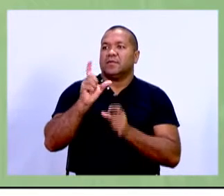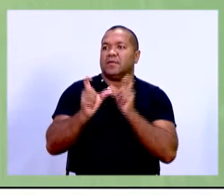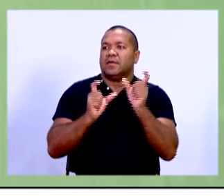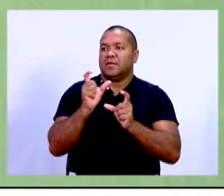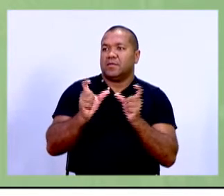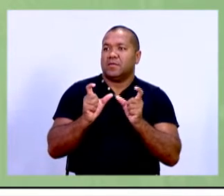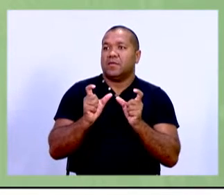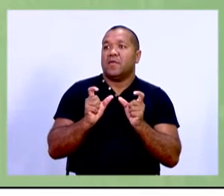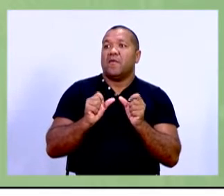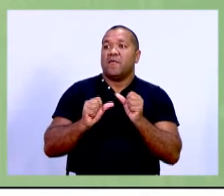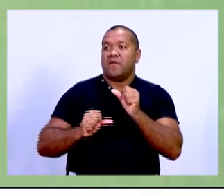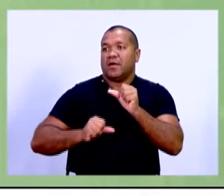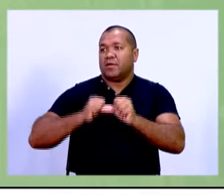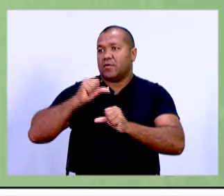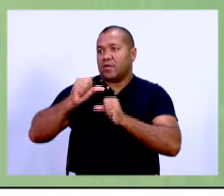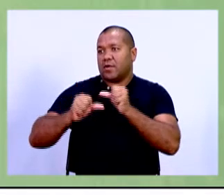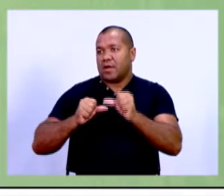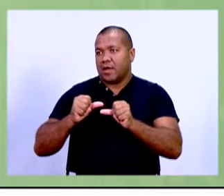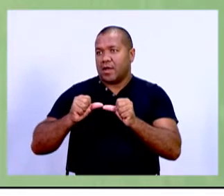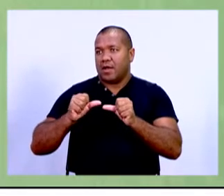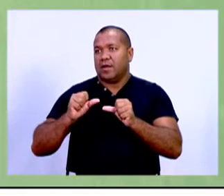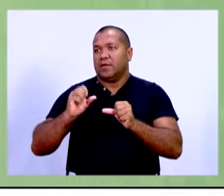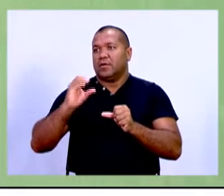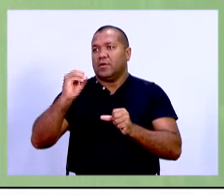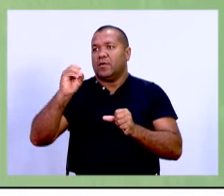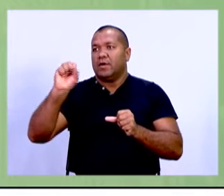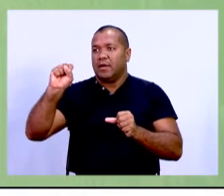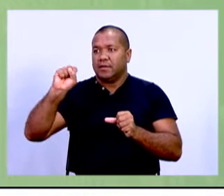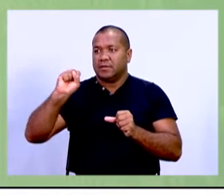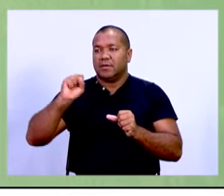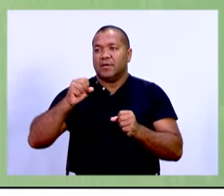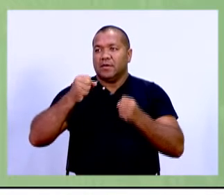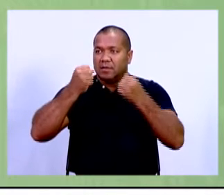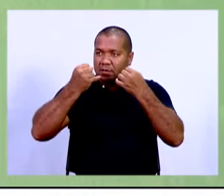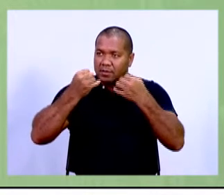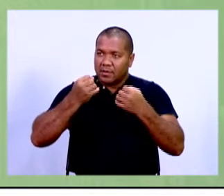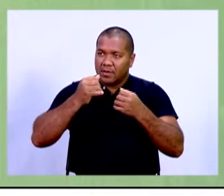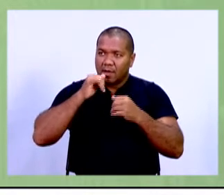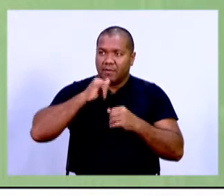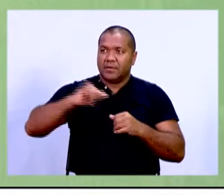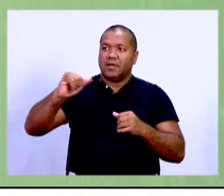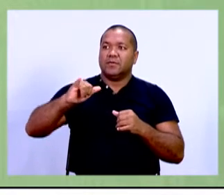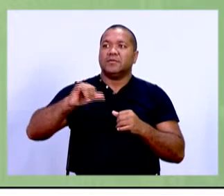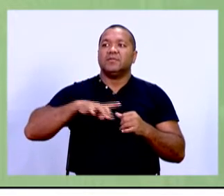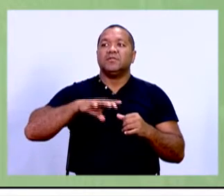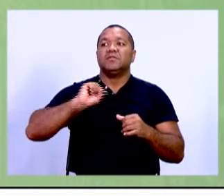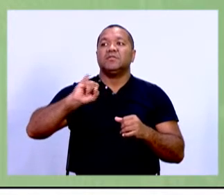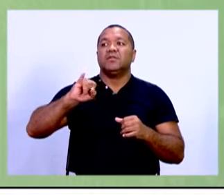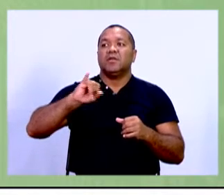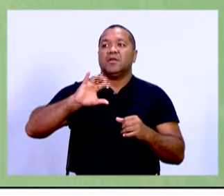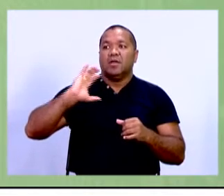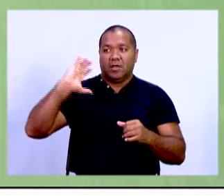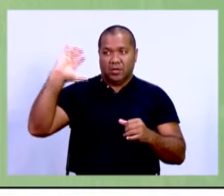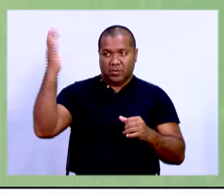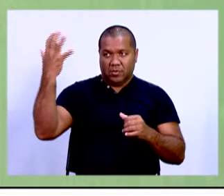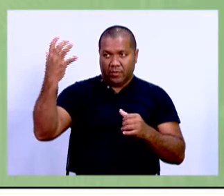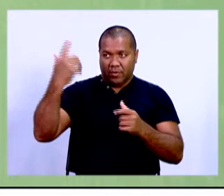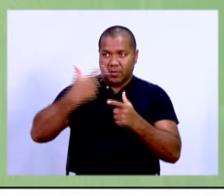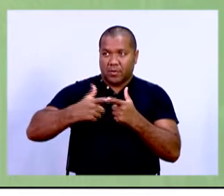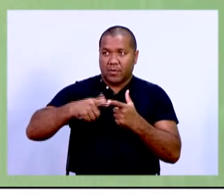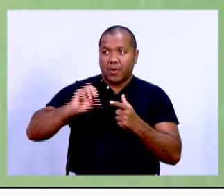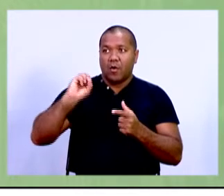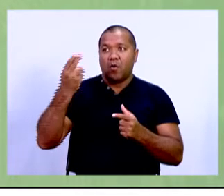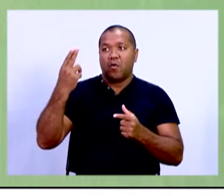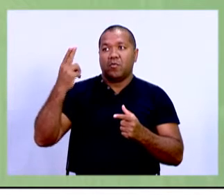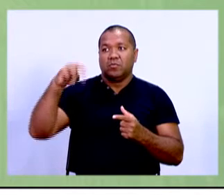vai alterar o estado da OS se for estar resolvida, e nesse, automaticamente, o sistema